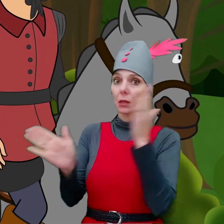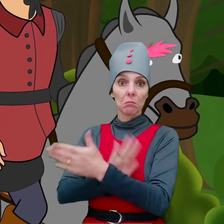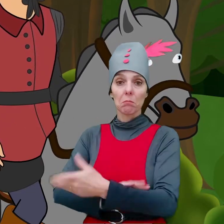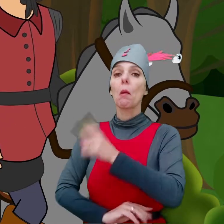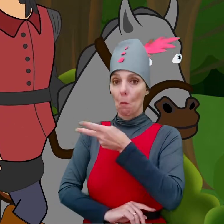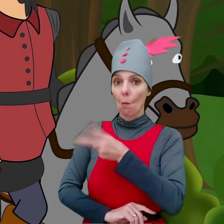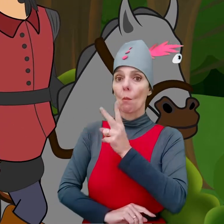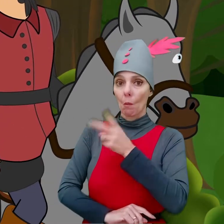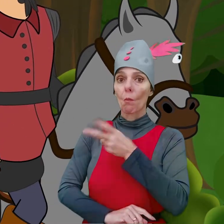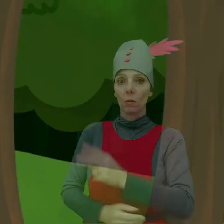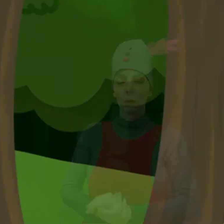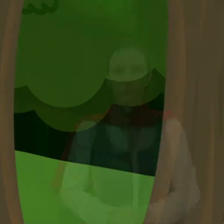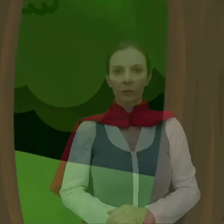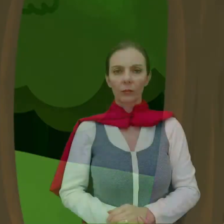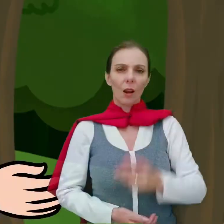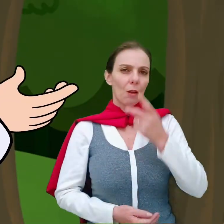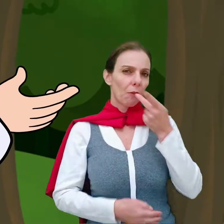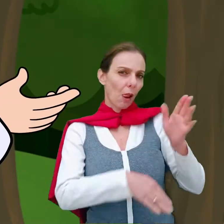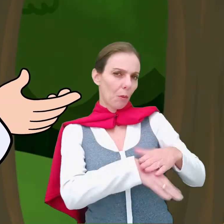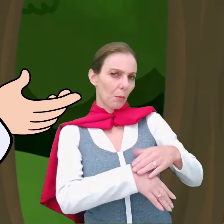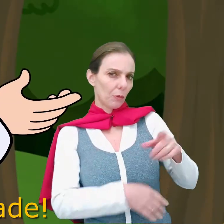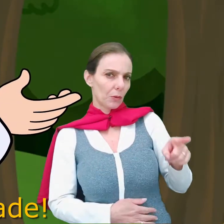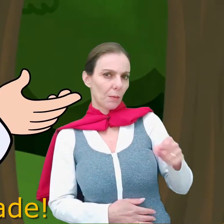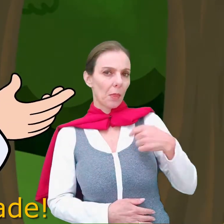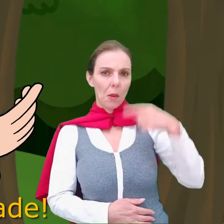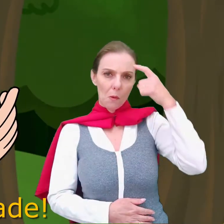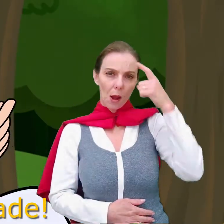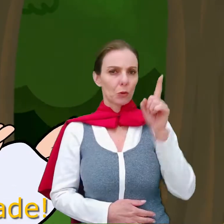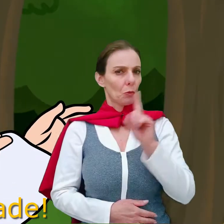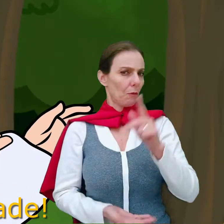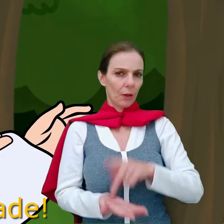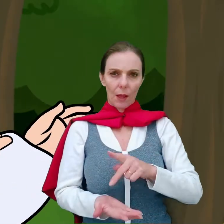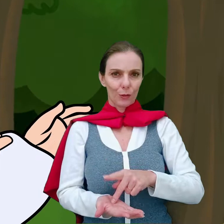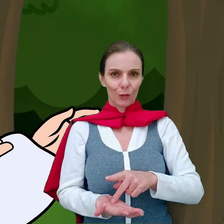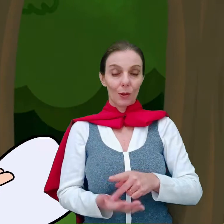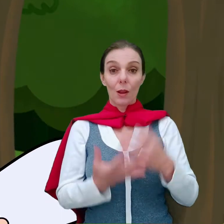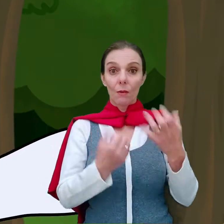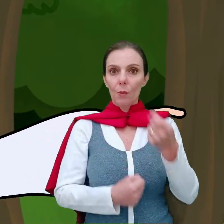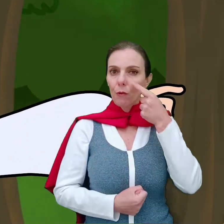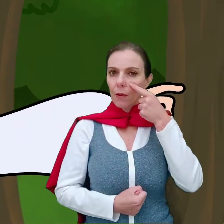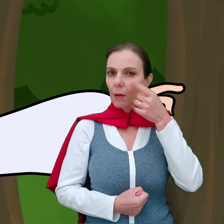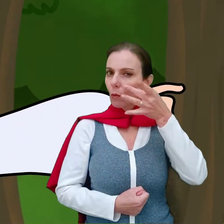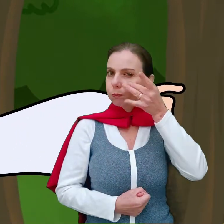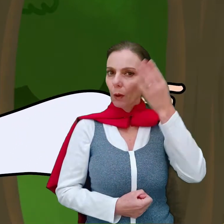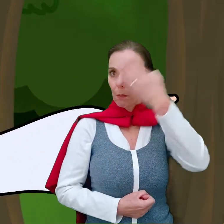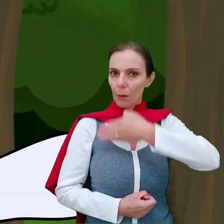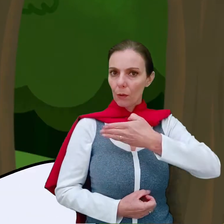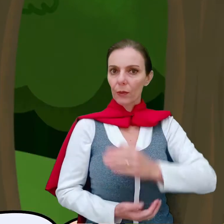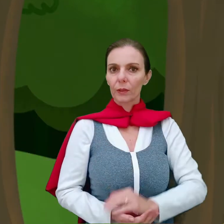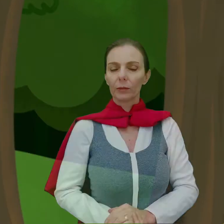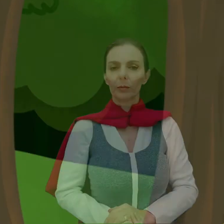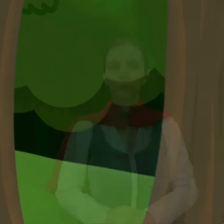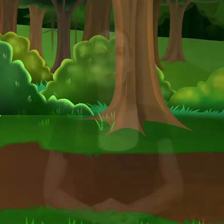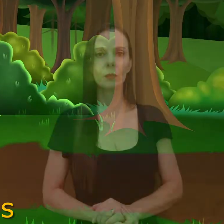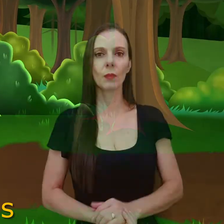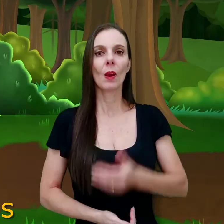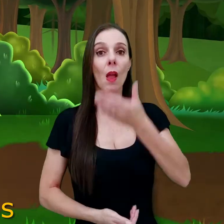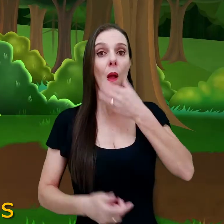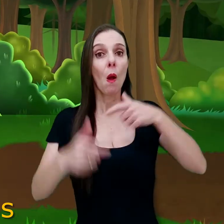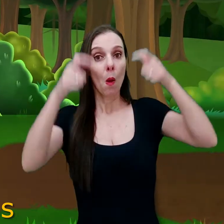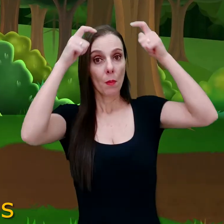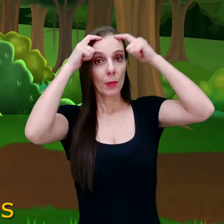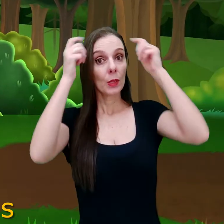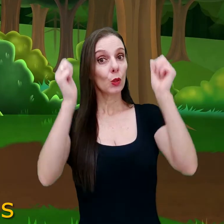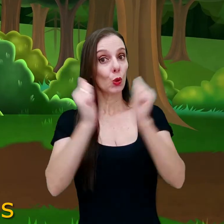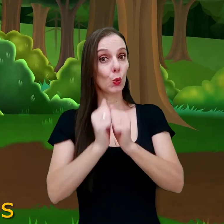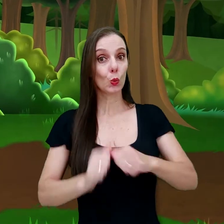ninguém consegue sair dela. Fale você por isso. Eu acho que não é verdade. Vamos e veremos com nossos olhos. O